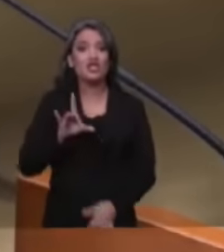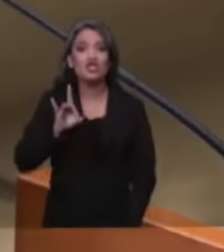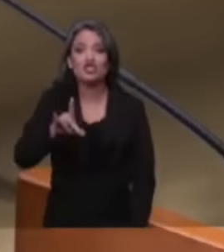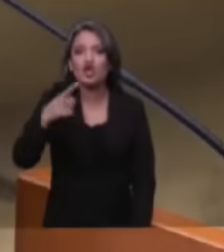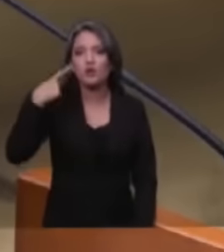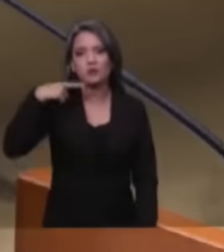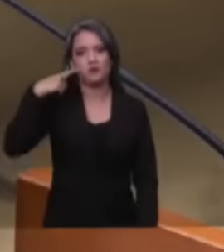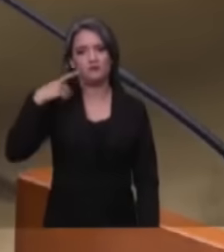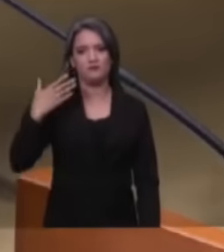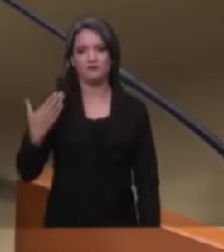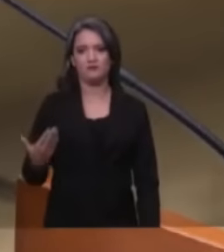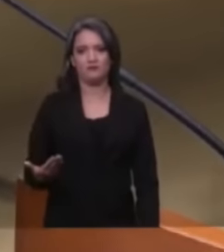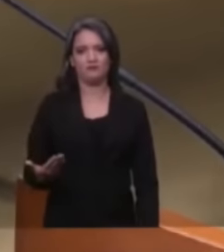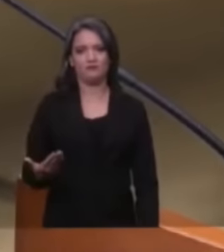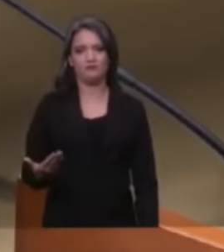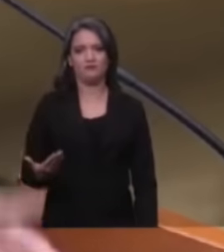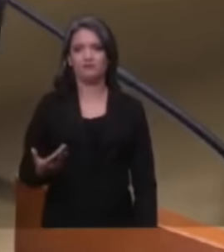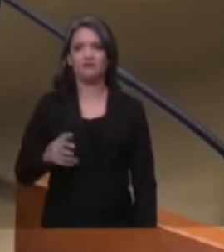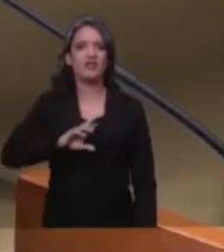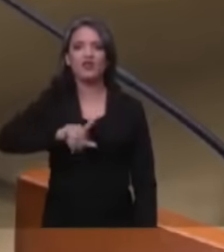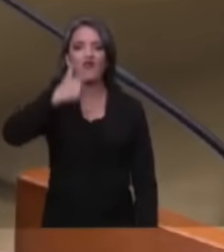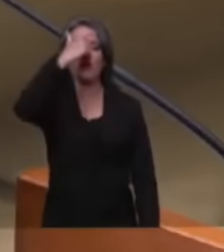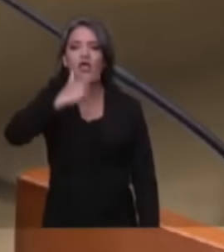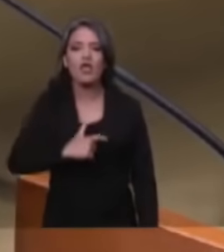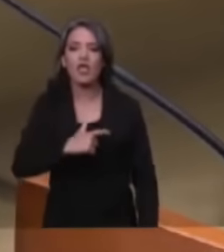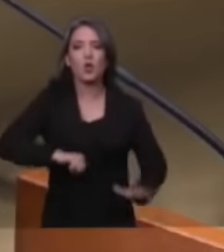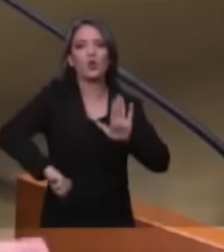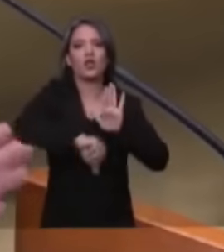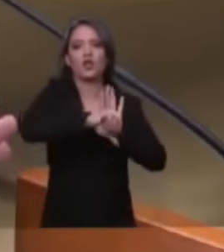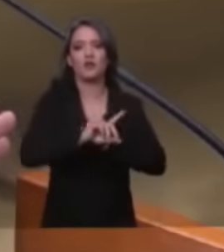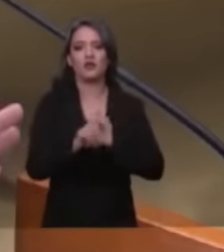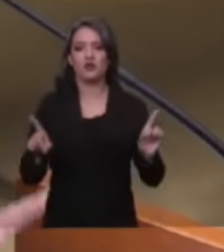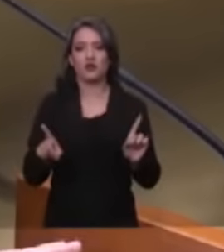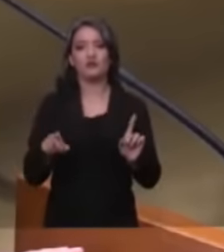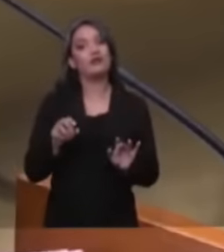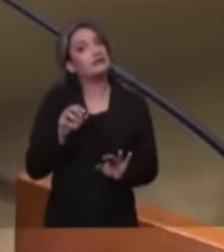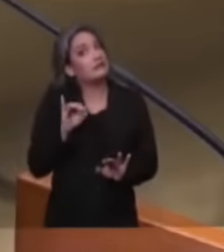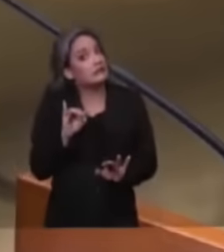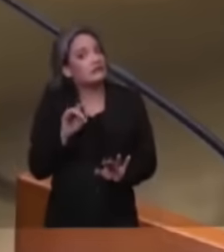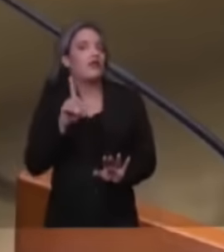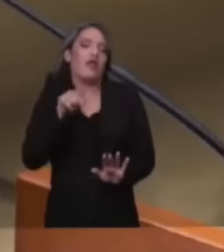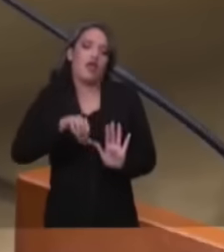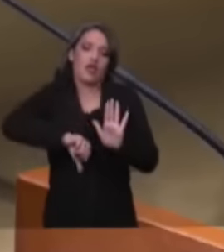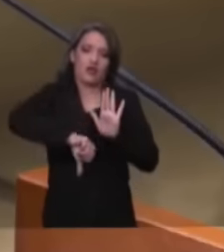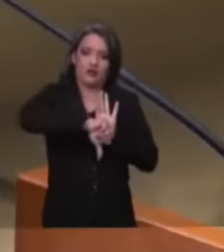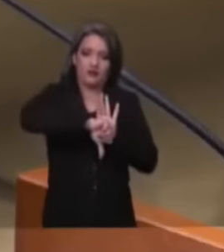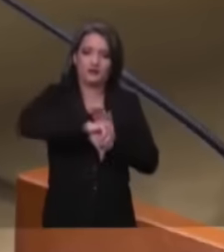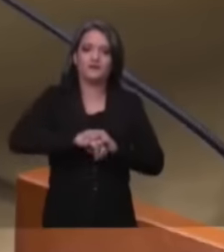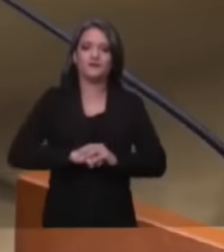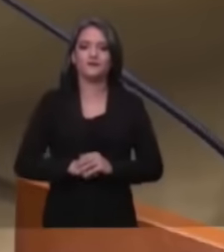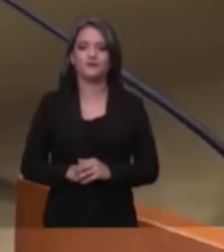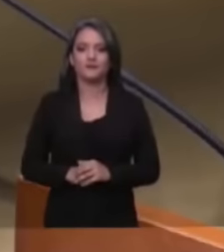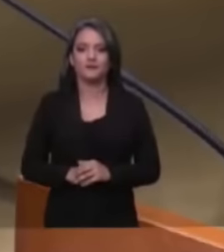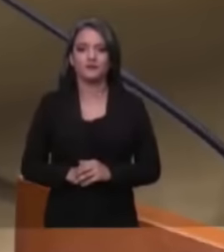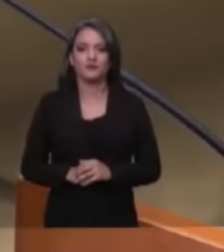os réus estão sendo prejudicados por advogados que vão a esse julgamento com